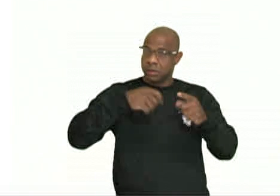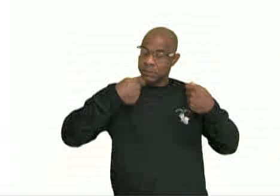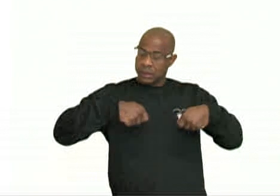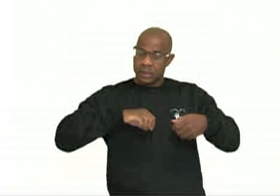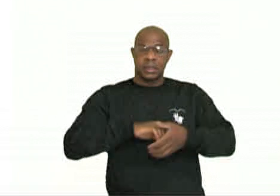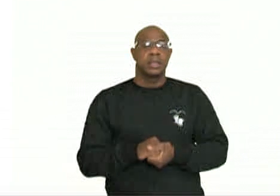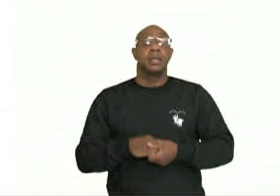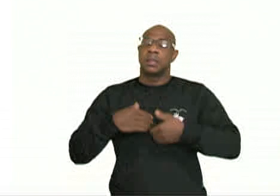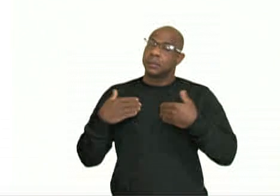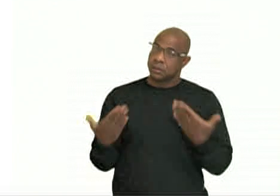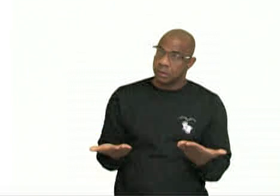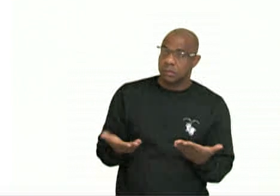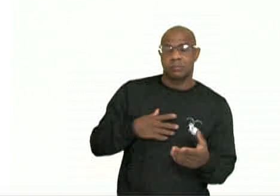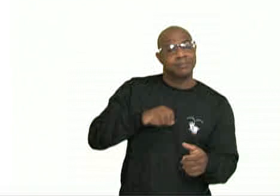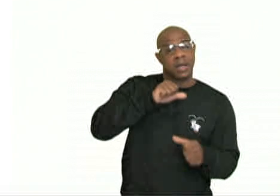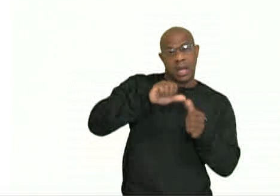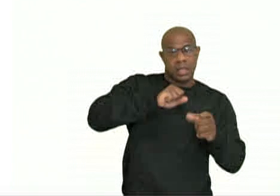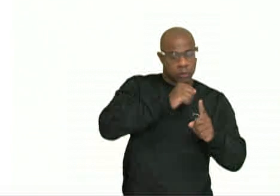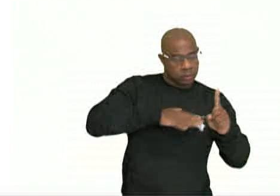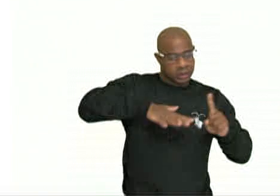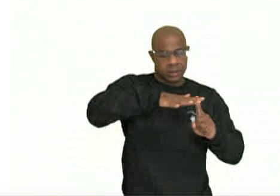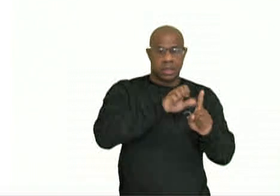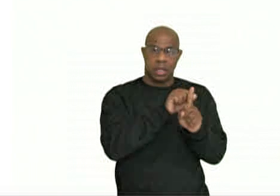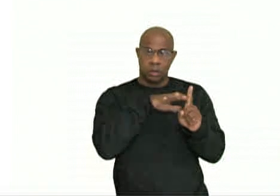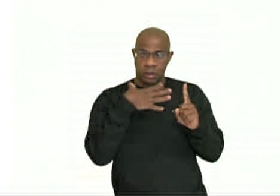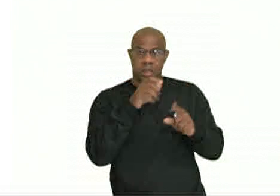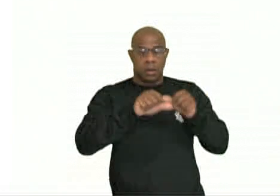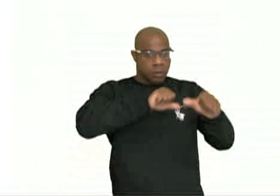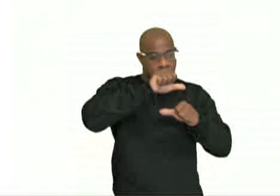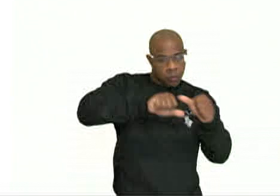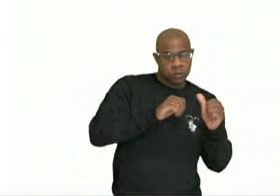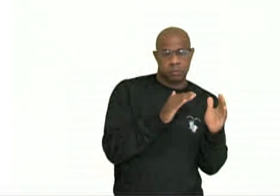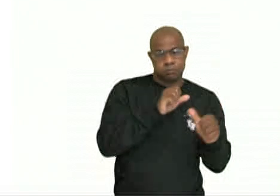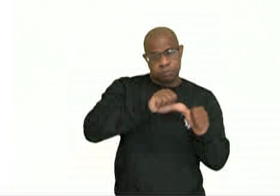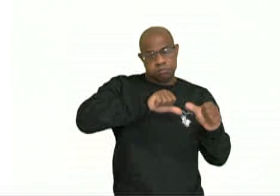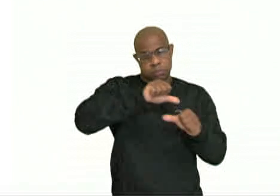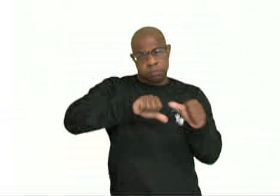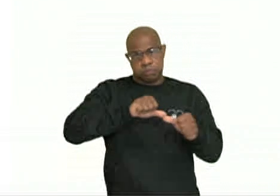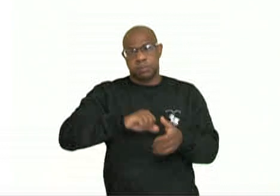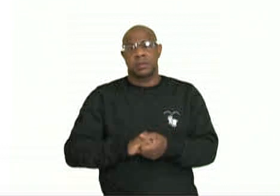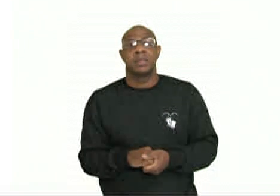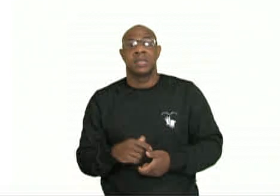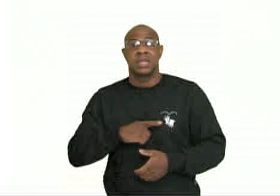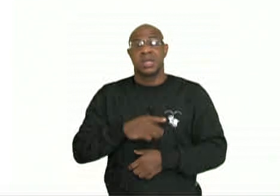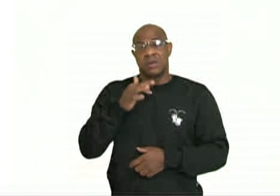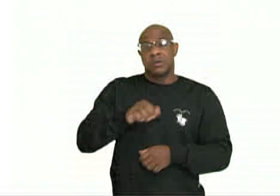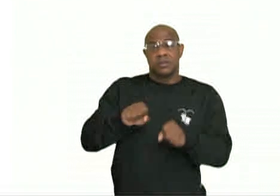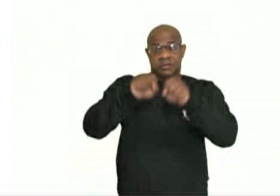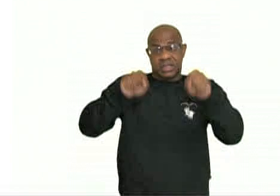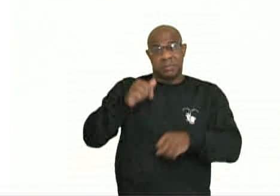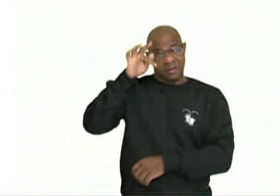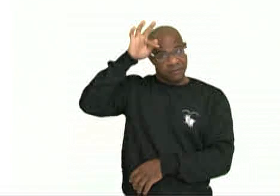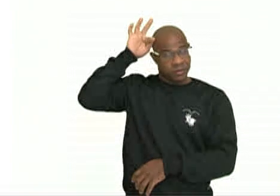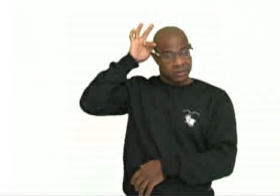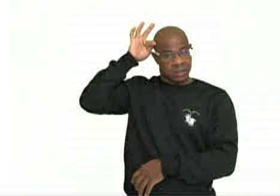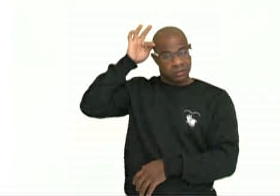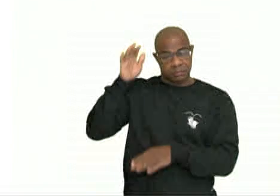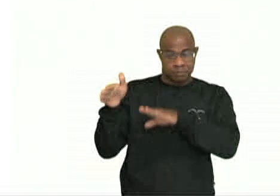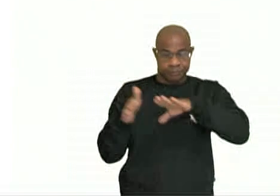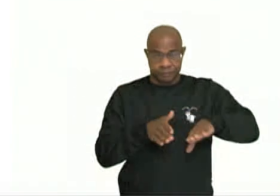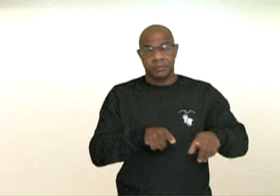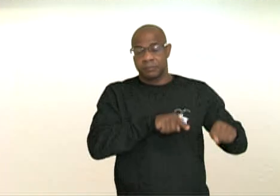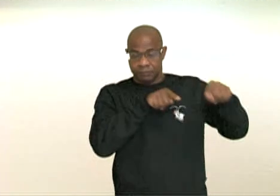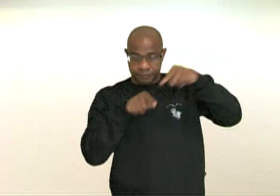Então, conforme muda a sociedade, então a gente sai do sistema feudal para o sistema capitalista, isso vai mudar todas